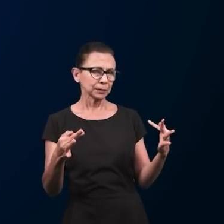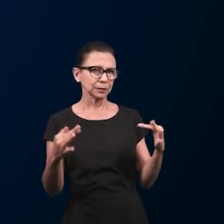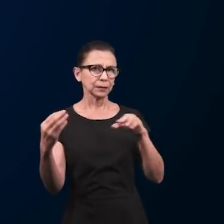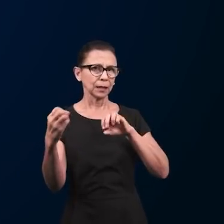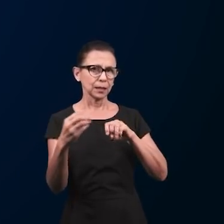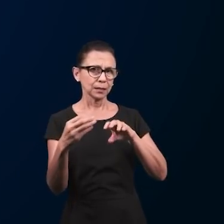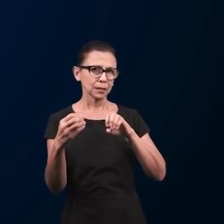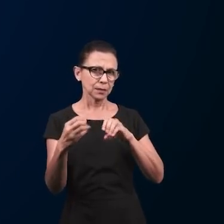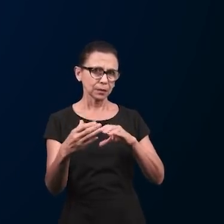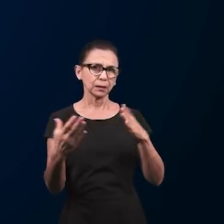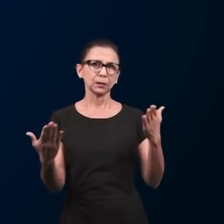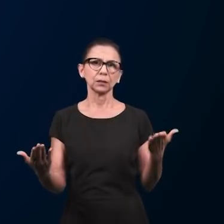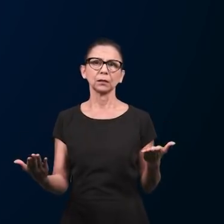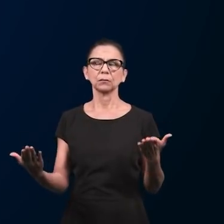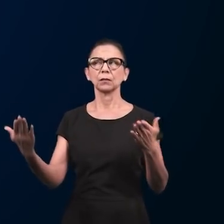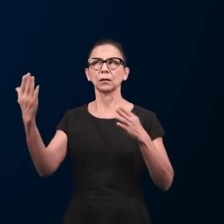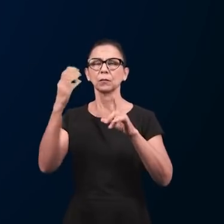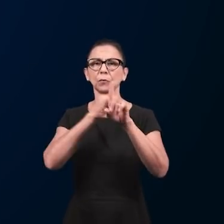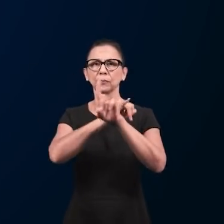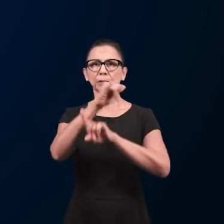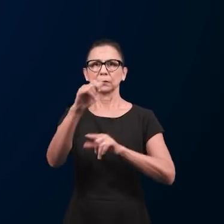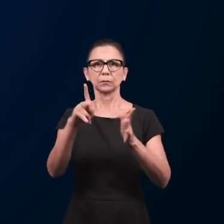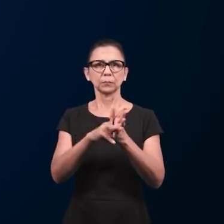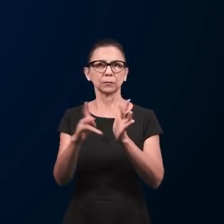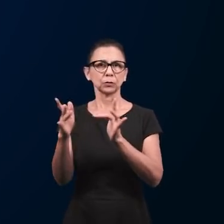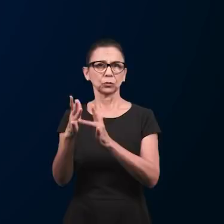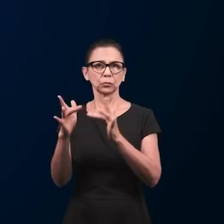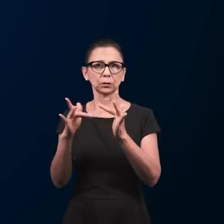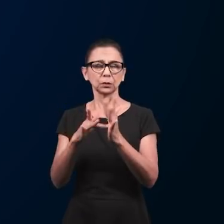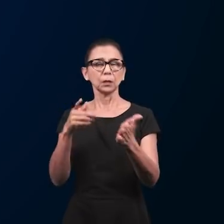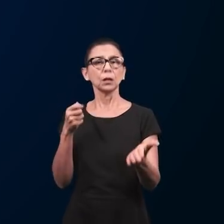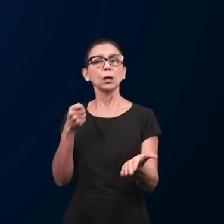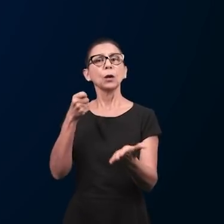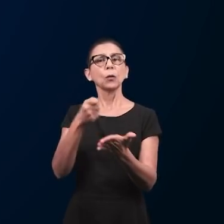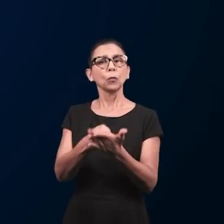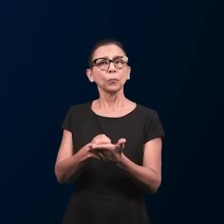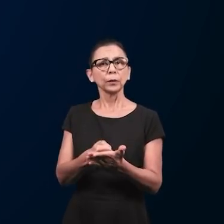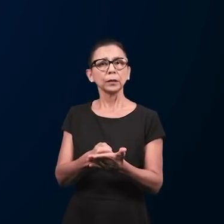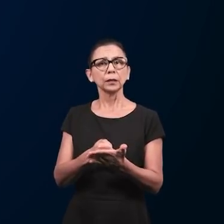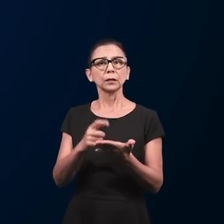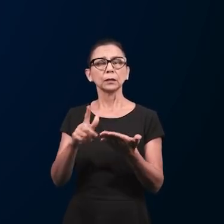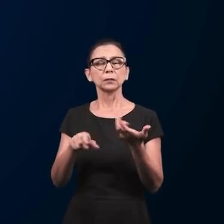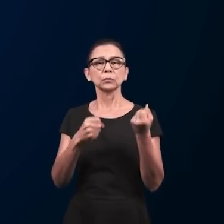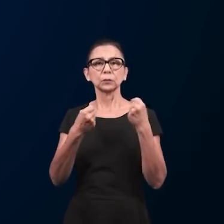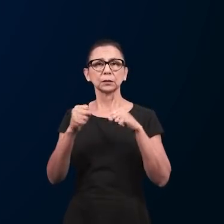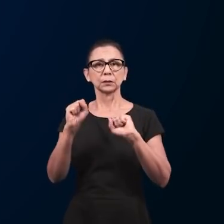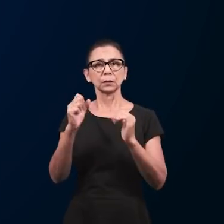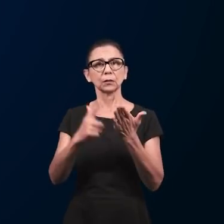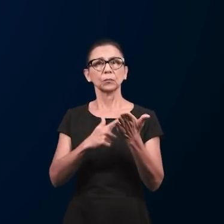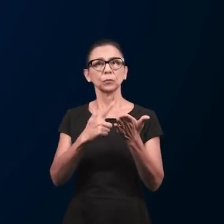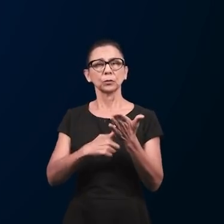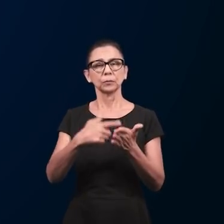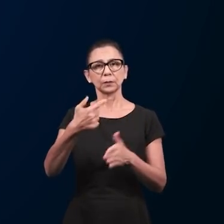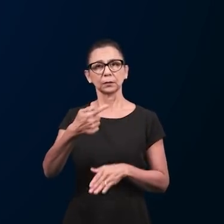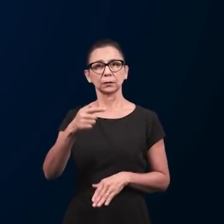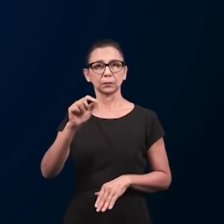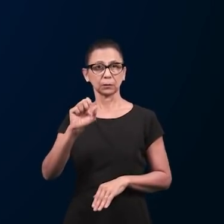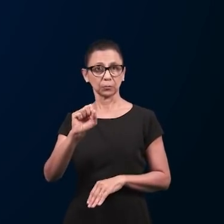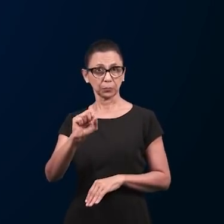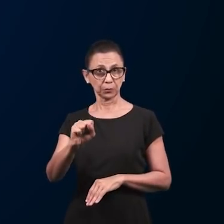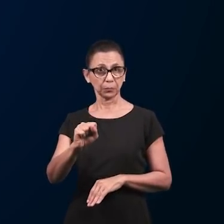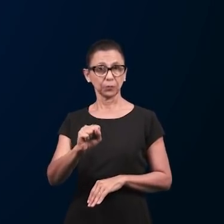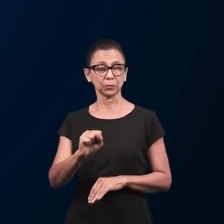ensiná-los. As profecias proferidas por Jesus se cumpria, que está no livro dos Salmos, Salmo de Asaf, Salmo de